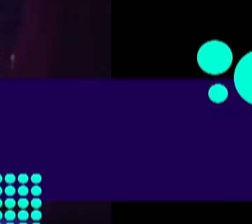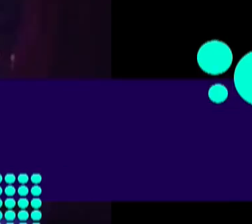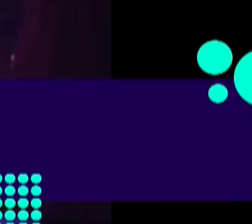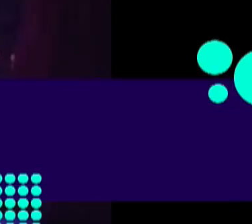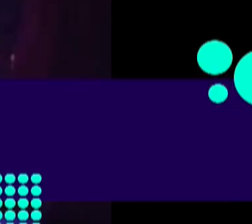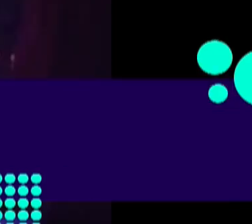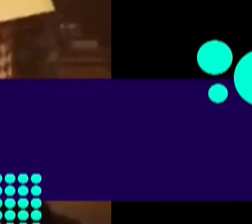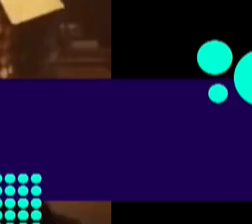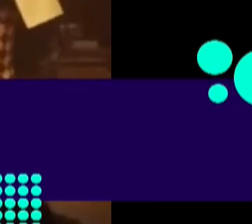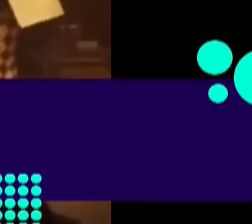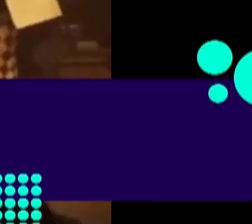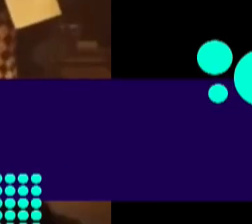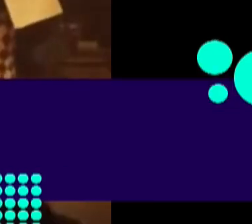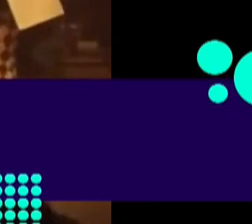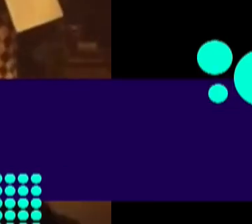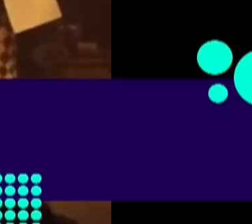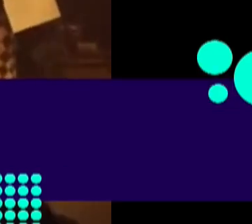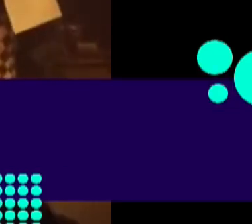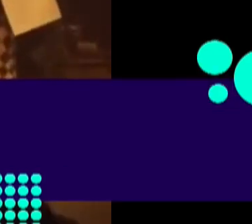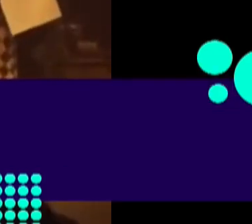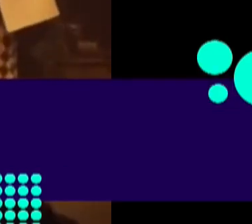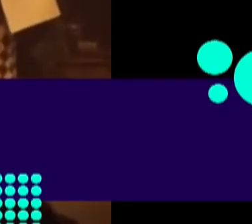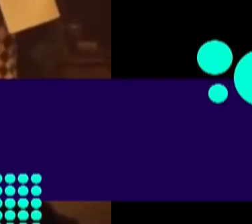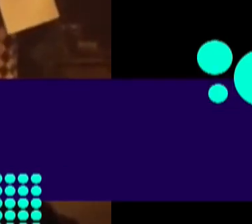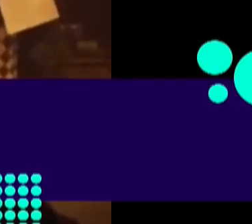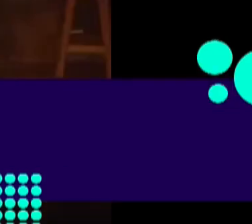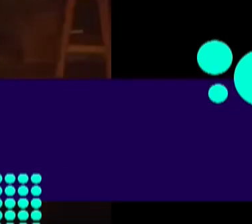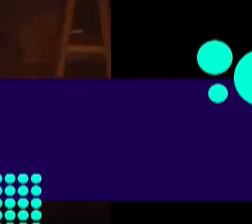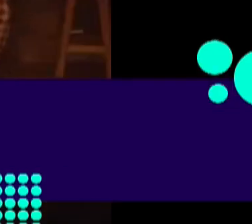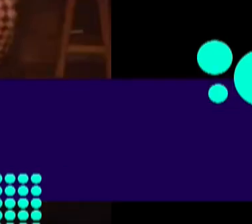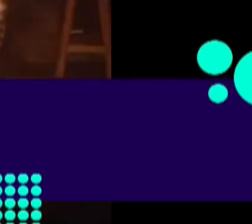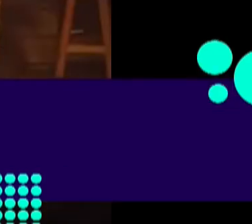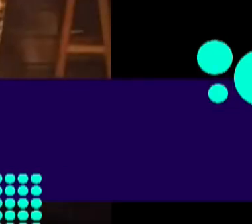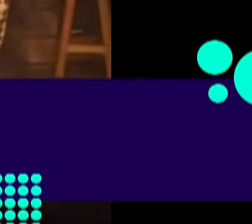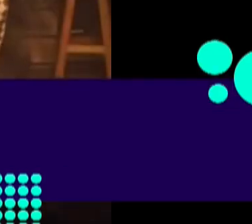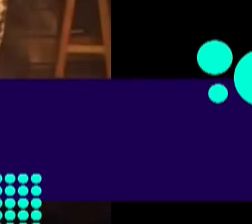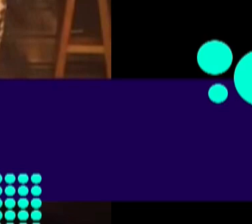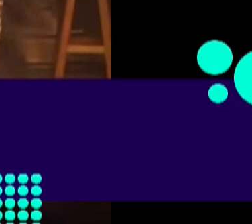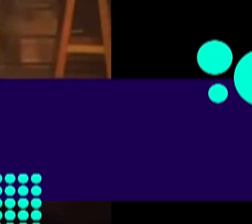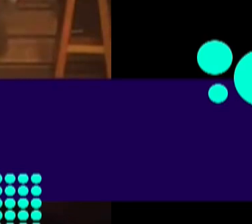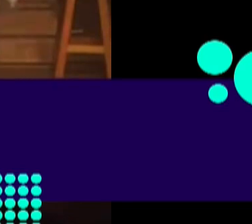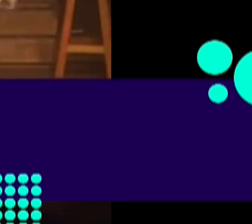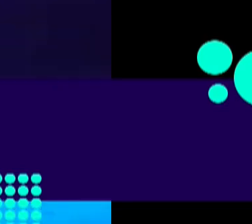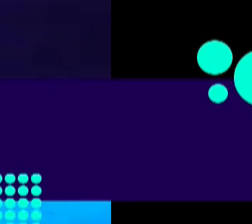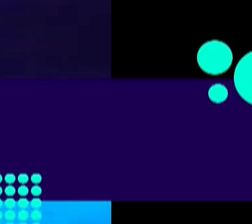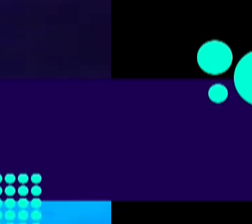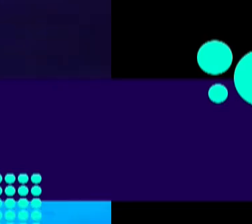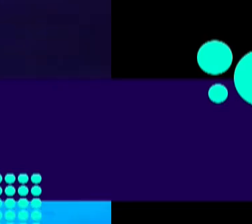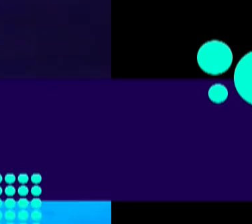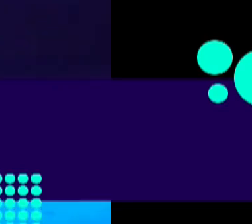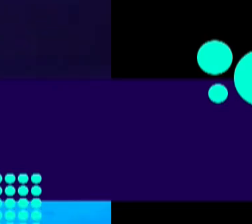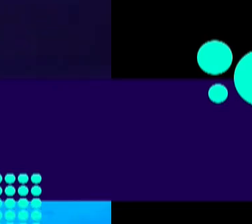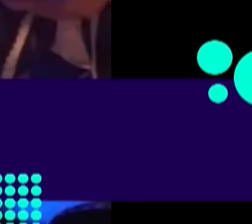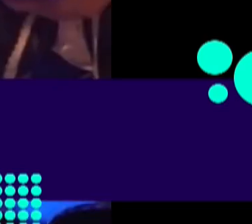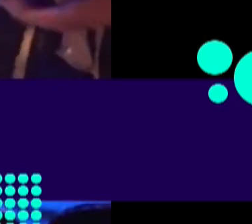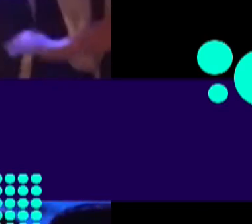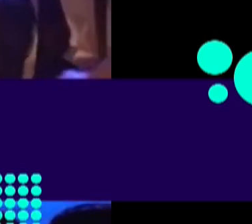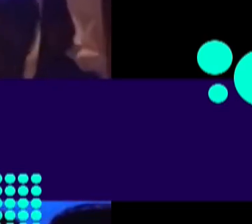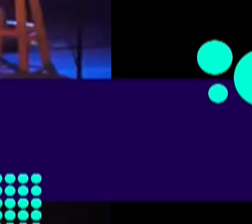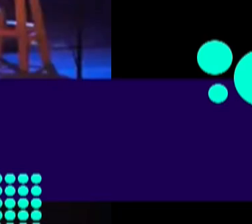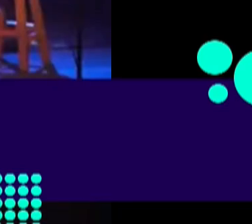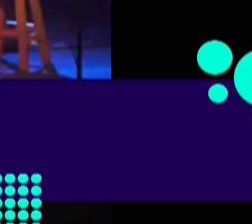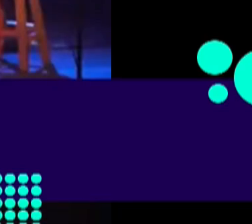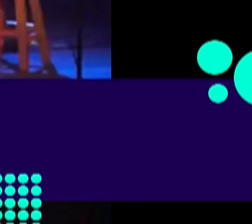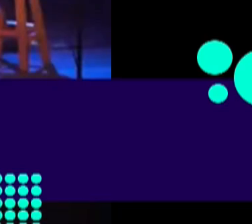shake, show, shake, shake, shake, shake, shake, show, shake, shake, shake, shake, shake, show, shake, shake,